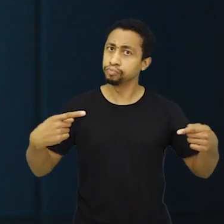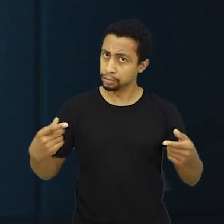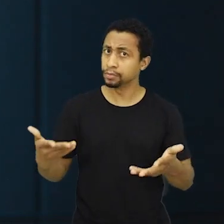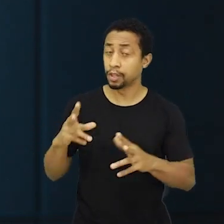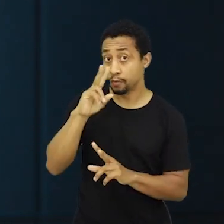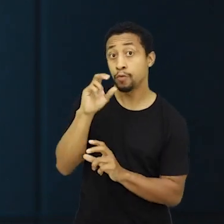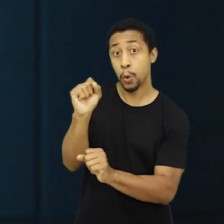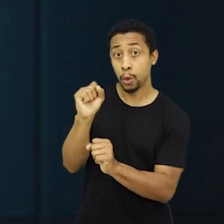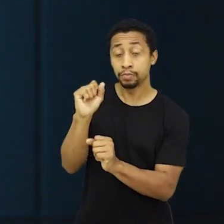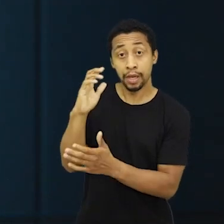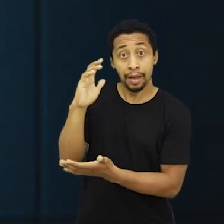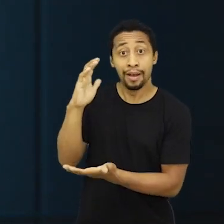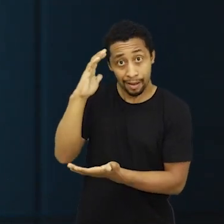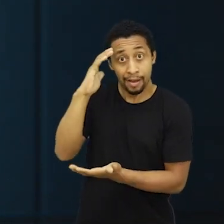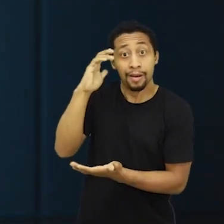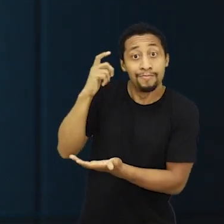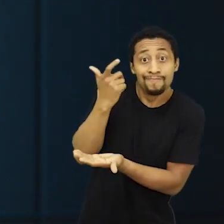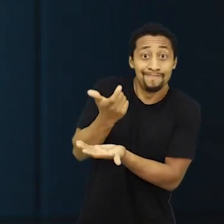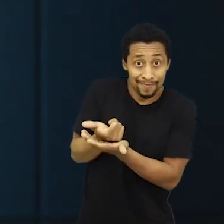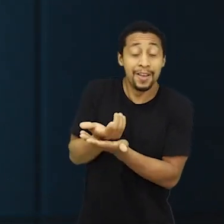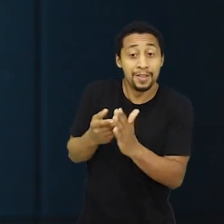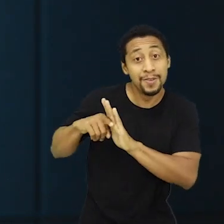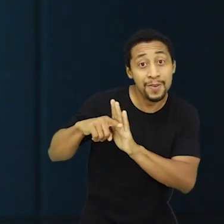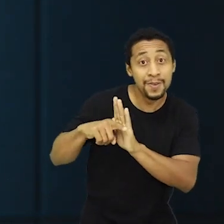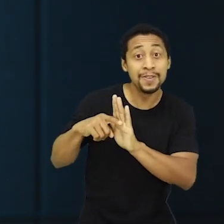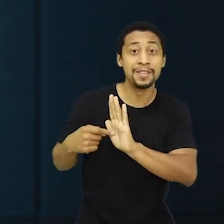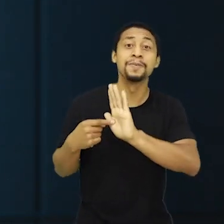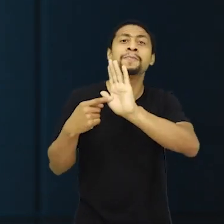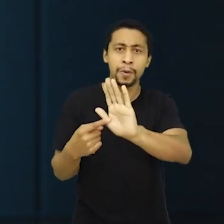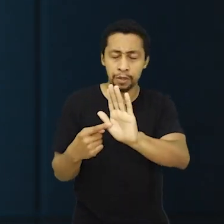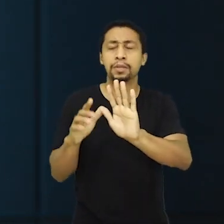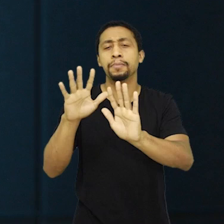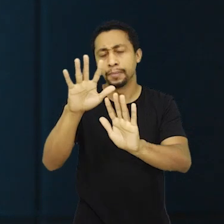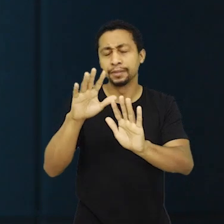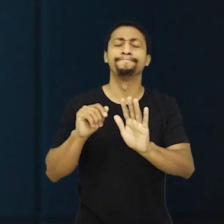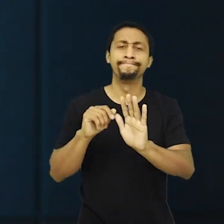minha tese. E ele é um projeto que busca